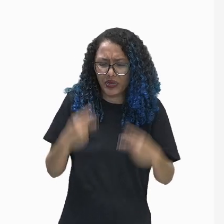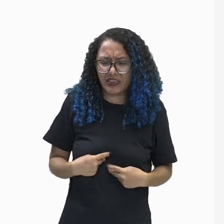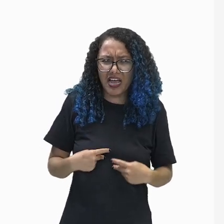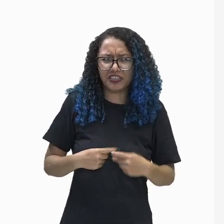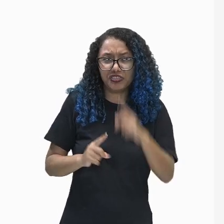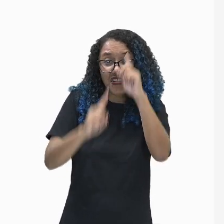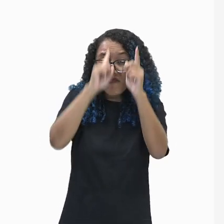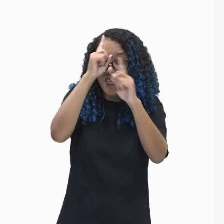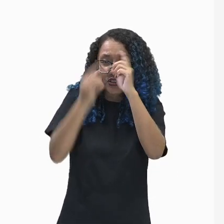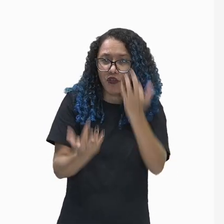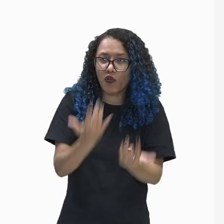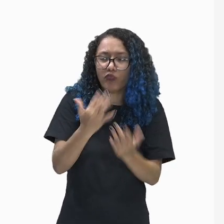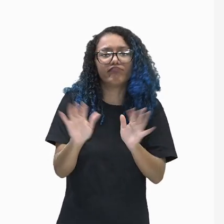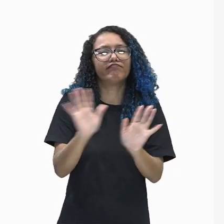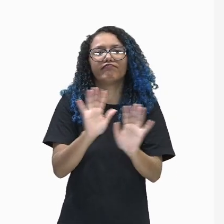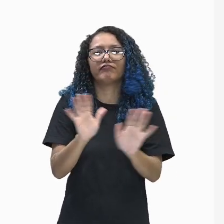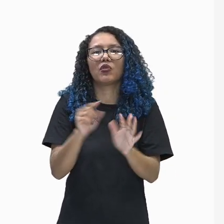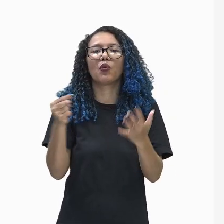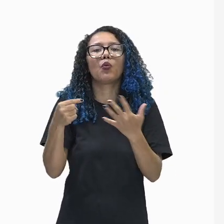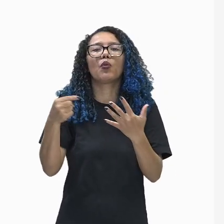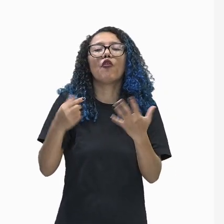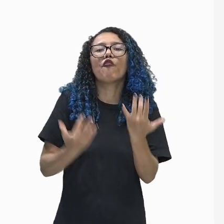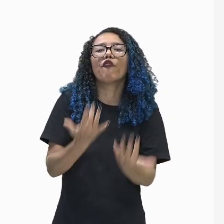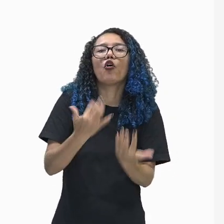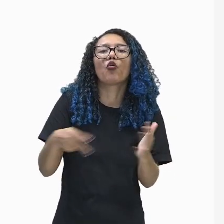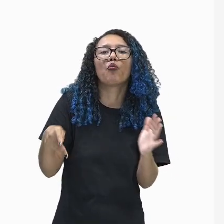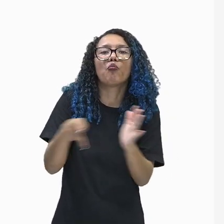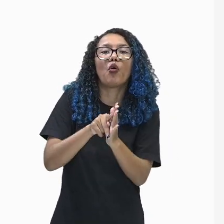um elemento da natureza ali presente